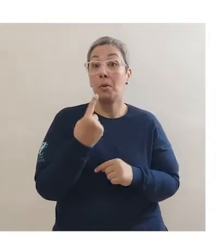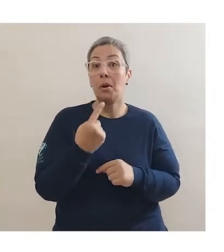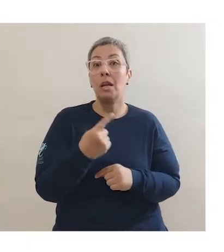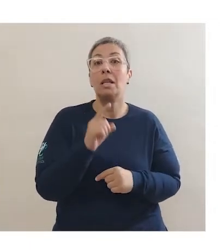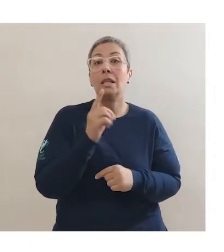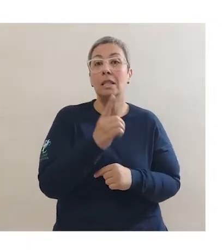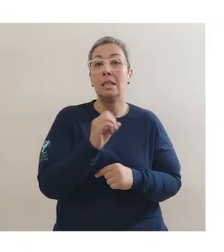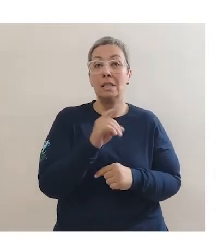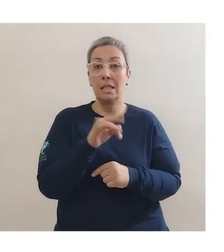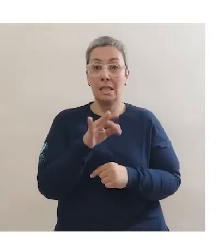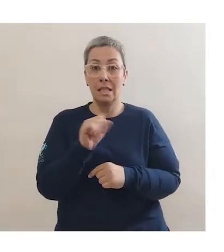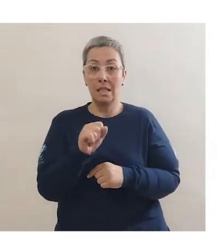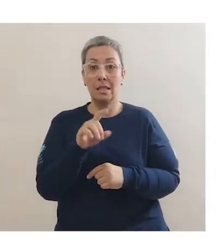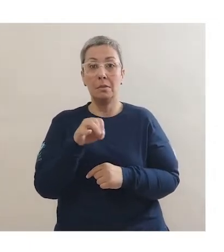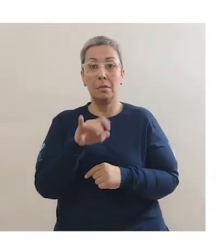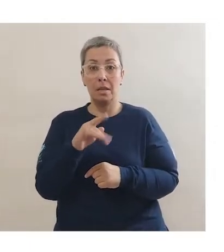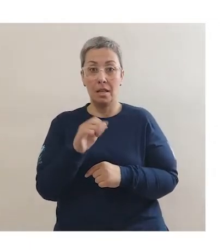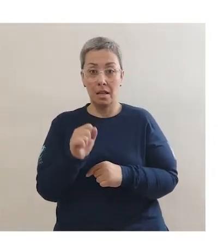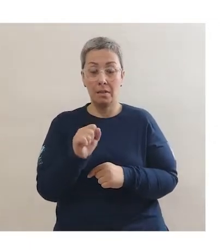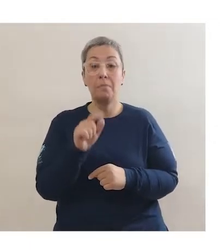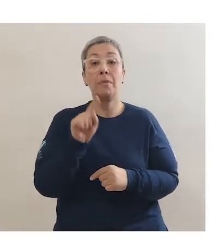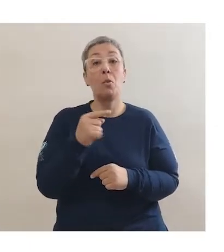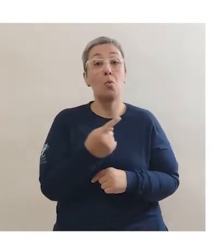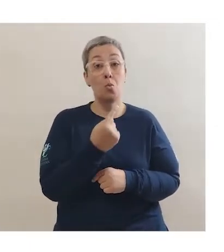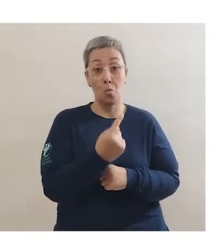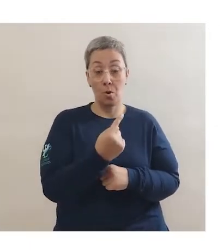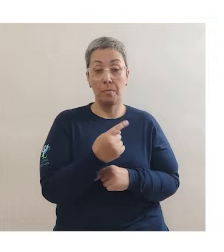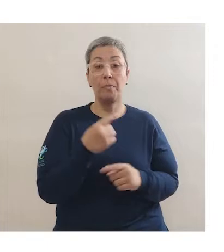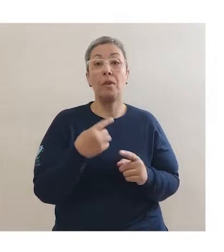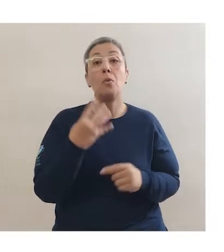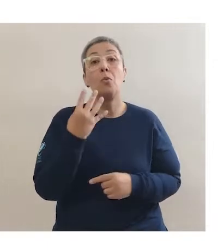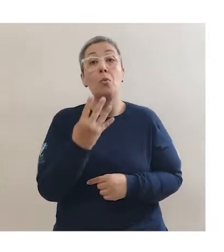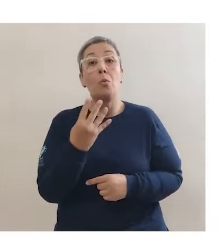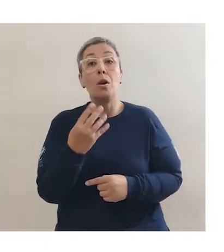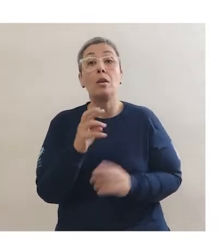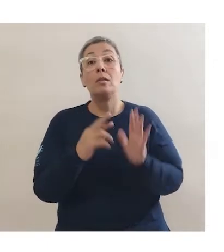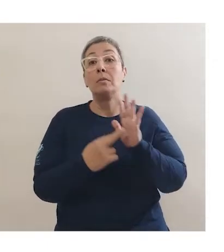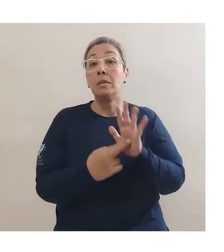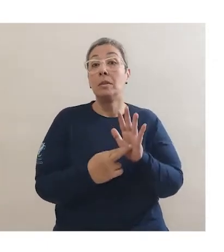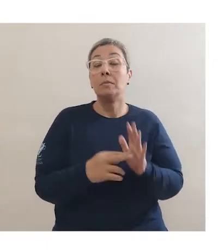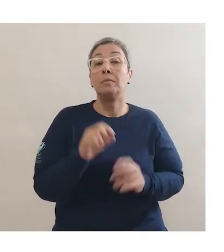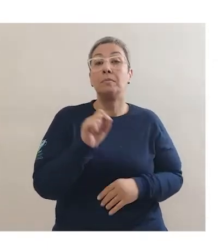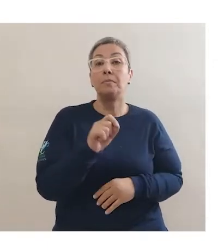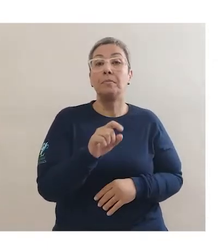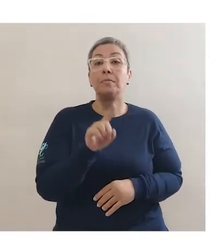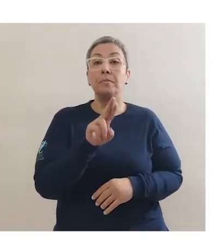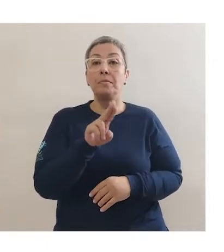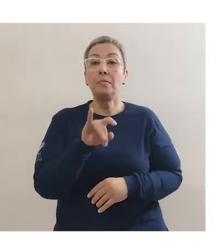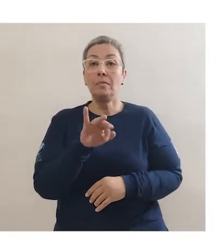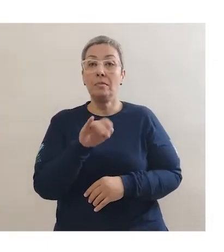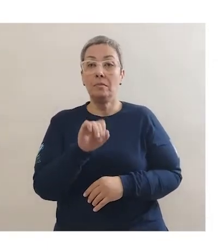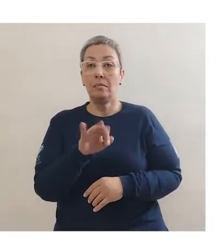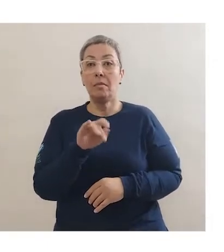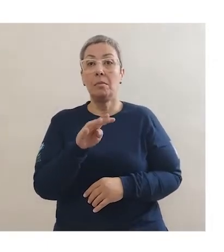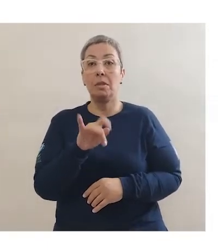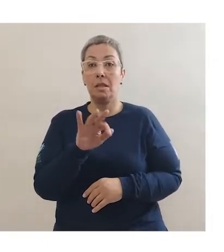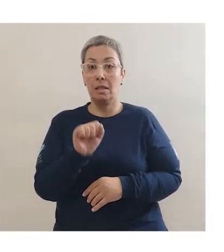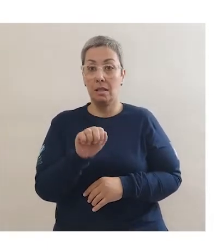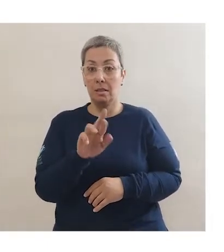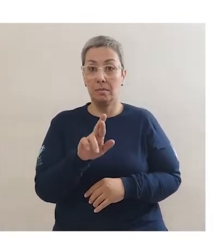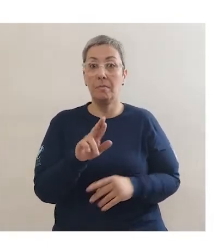14.947. Isso é igual a 14.070. Se decompormos esse número,